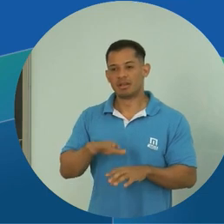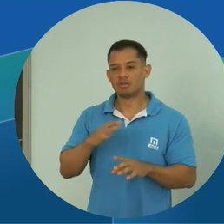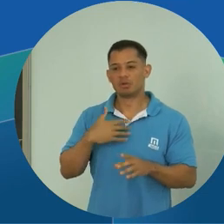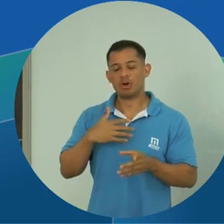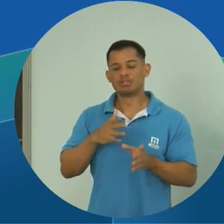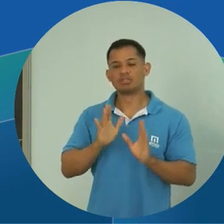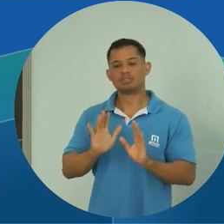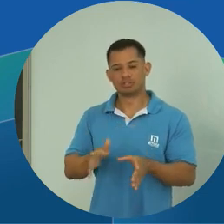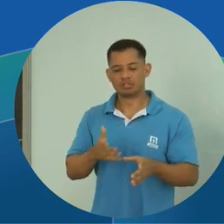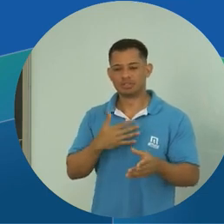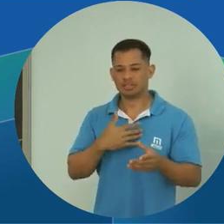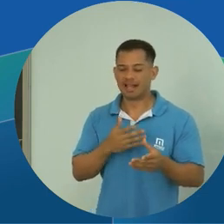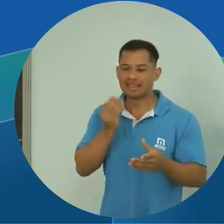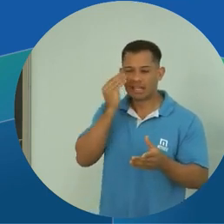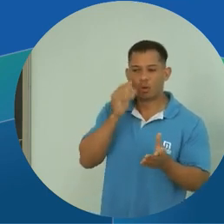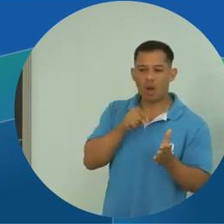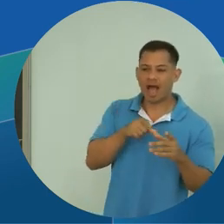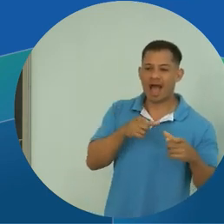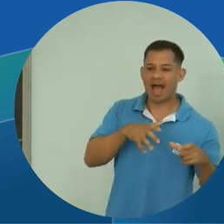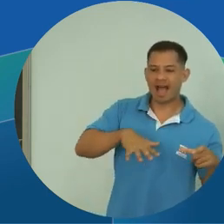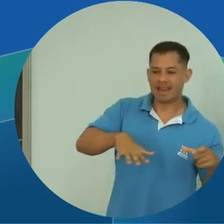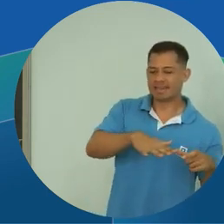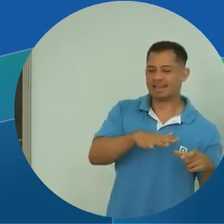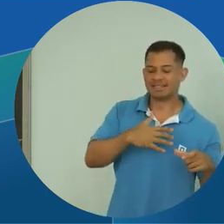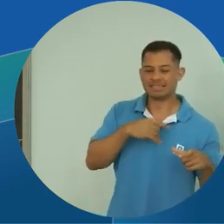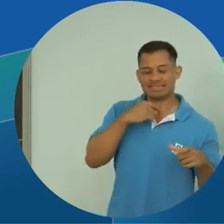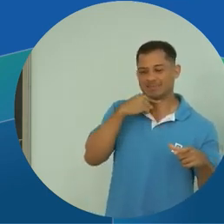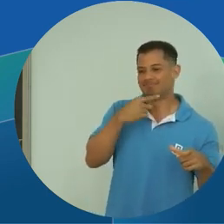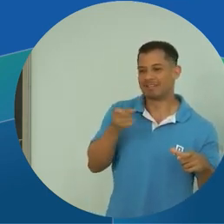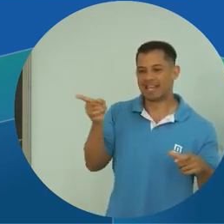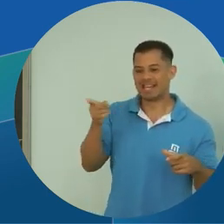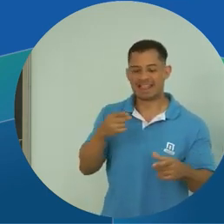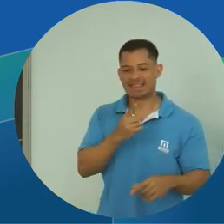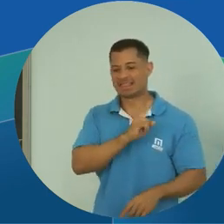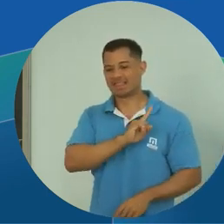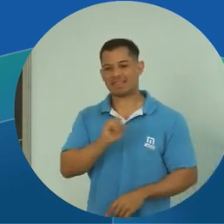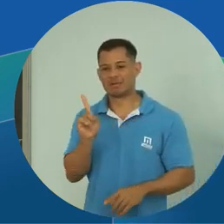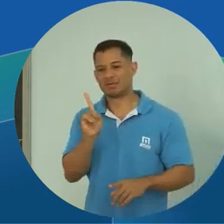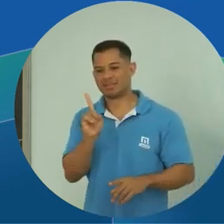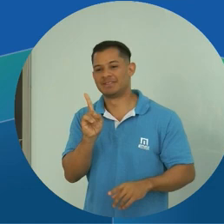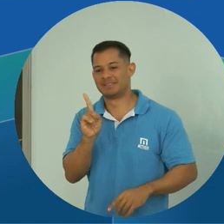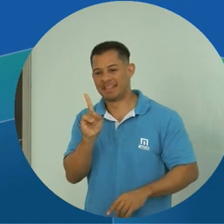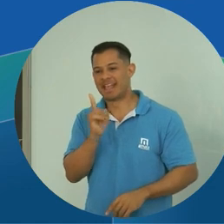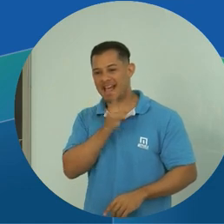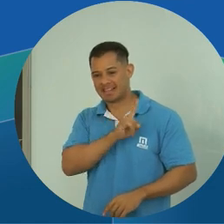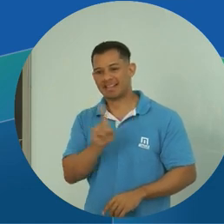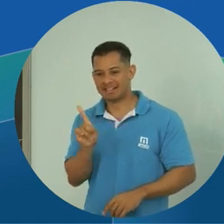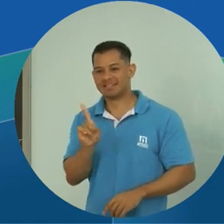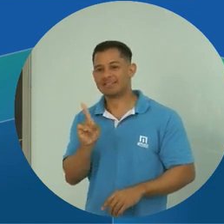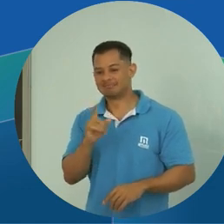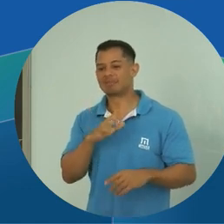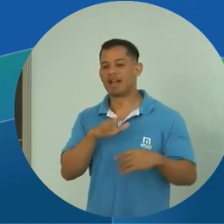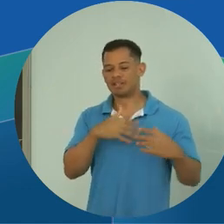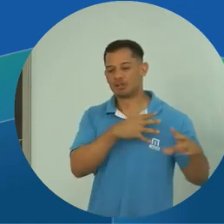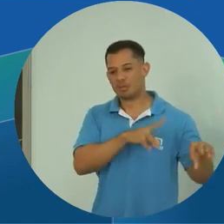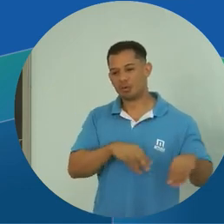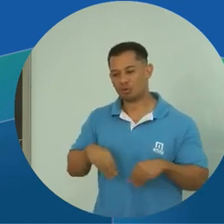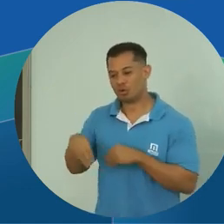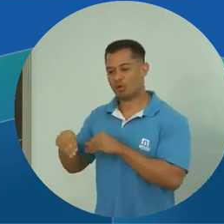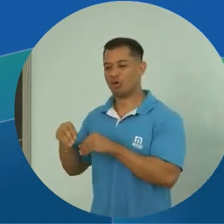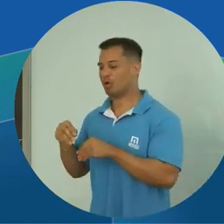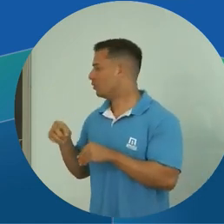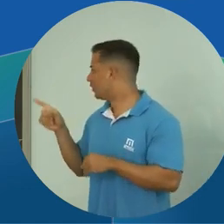que foi negada e depois a gente encontrou essa área. Só que essa área aqui, 19 km de